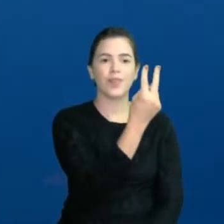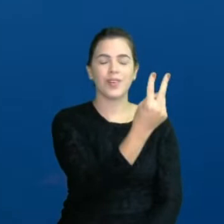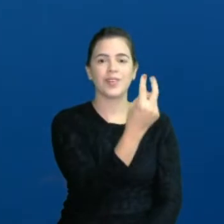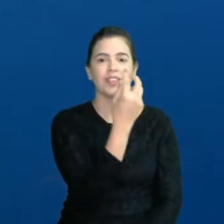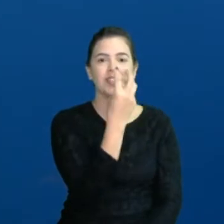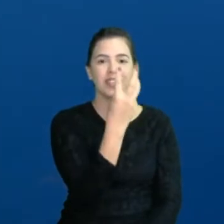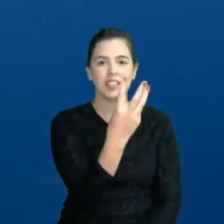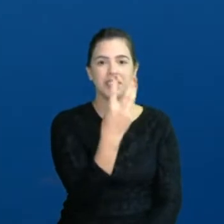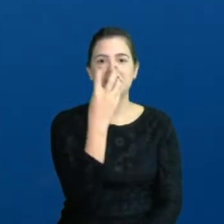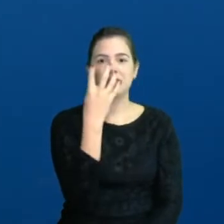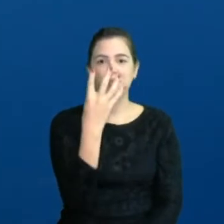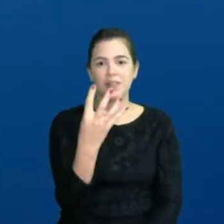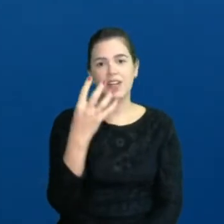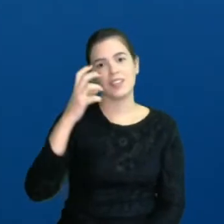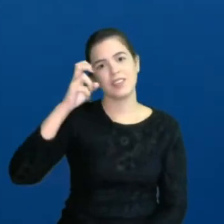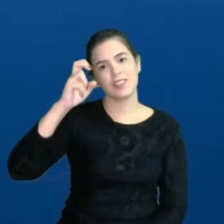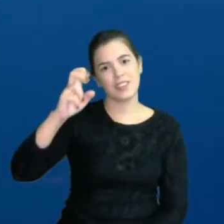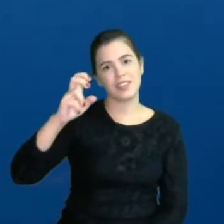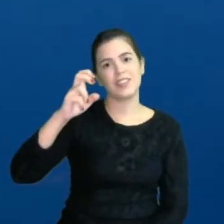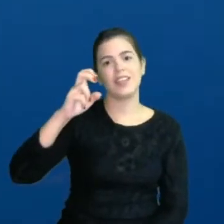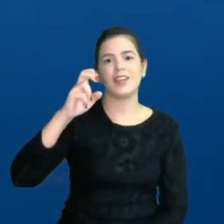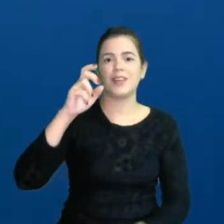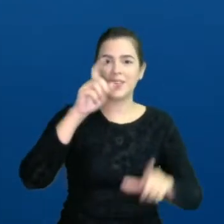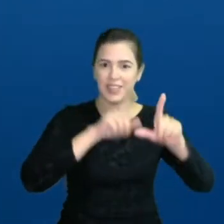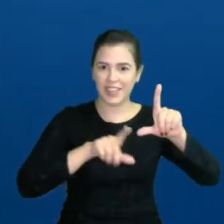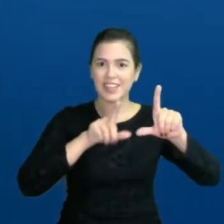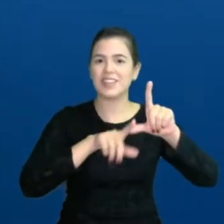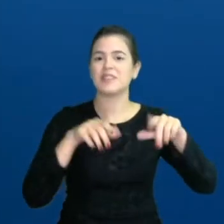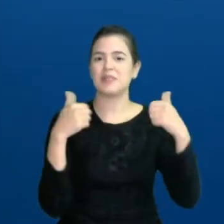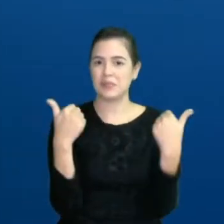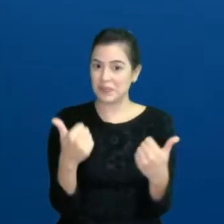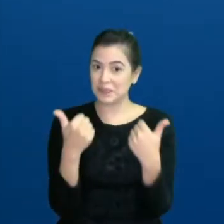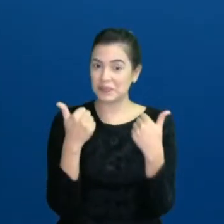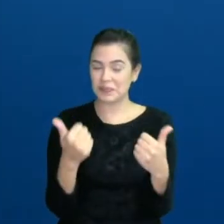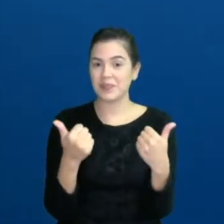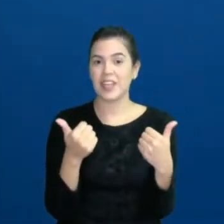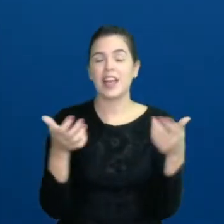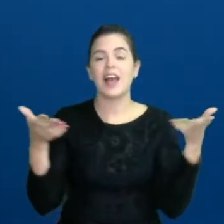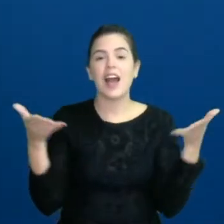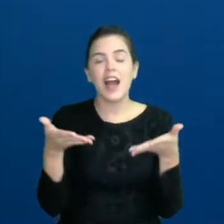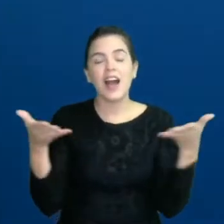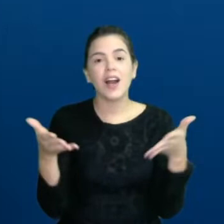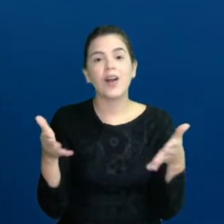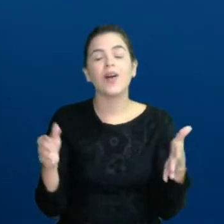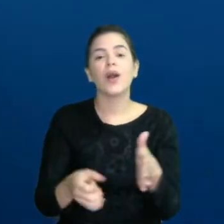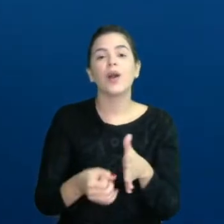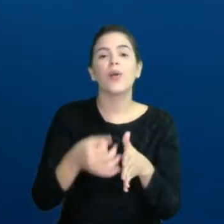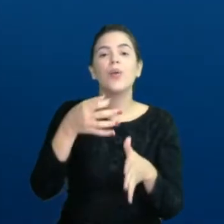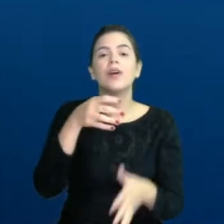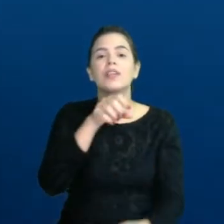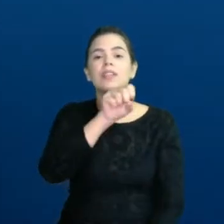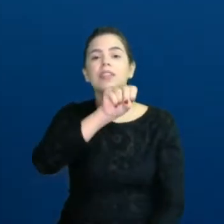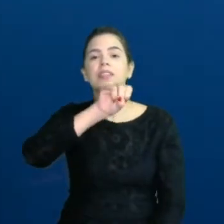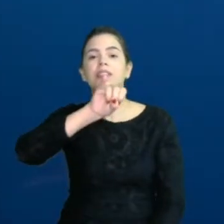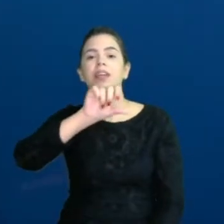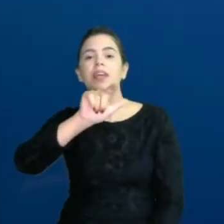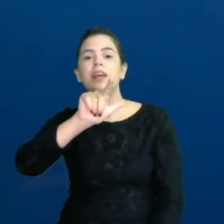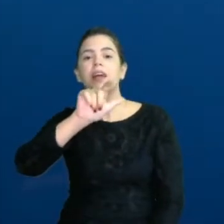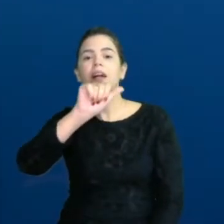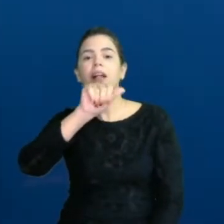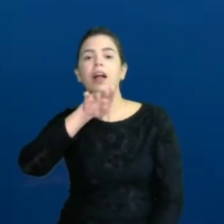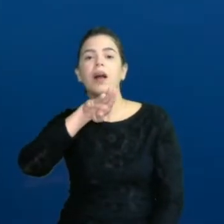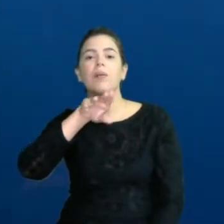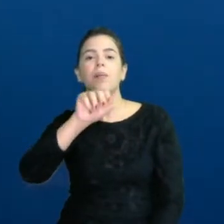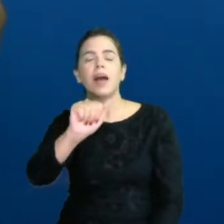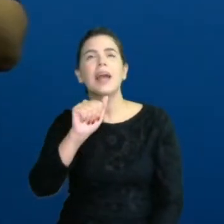4, 5 letras. Muito bem. Agora, quantas sílabas eu tenho? Eita,